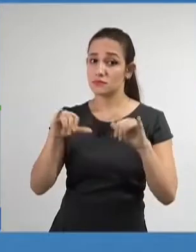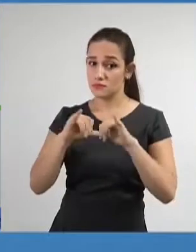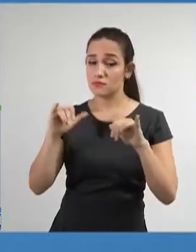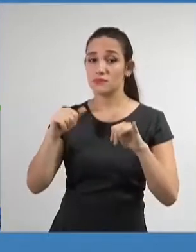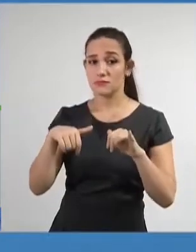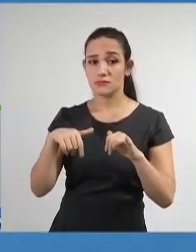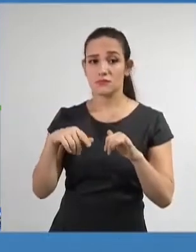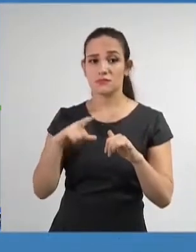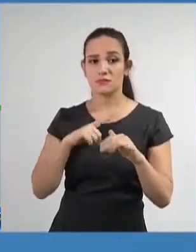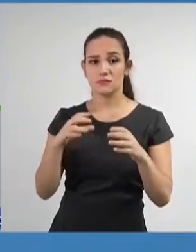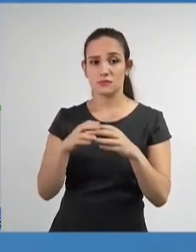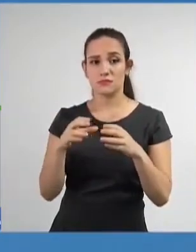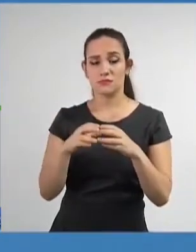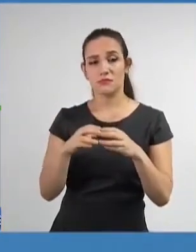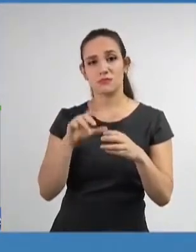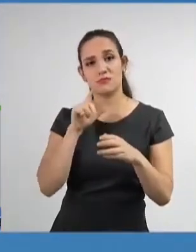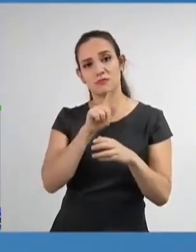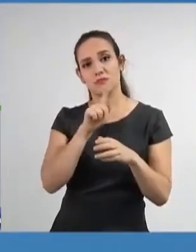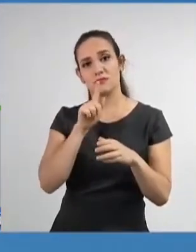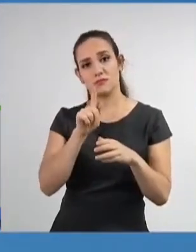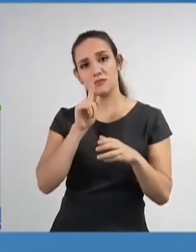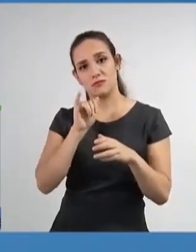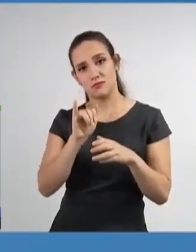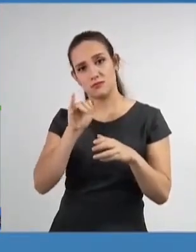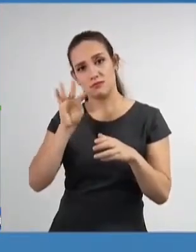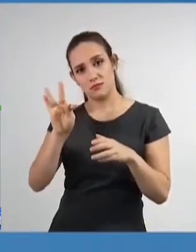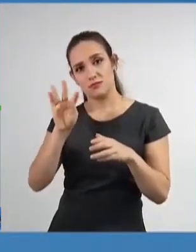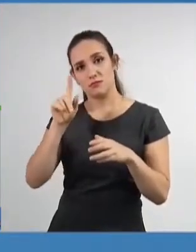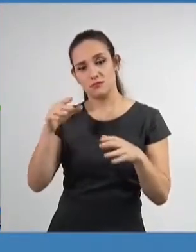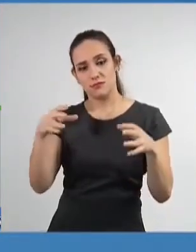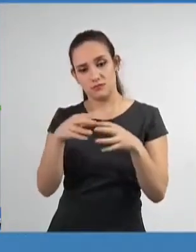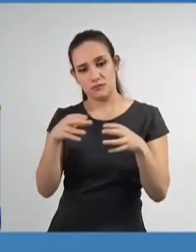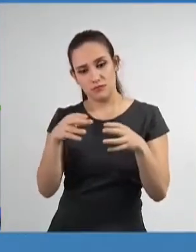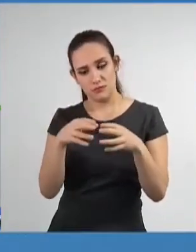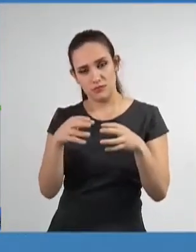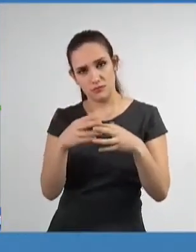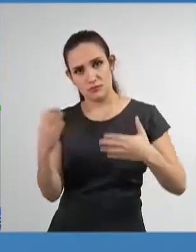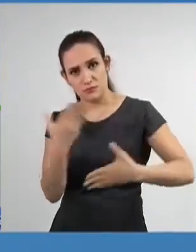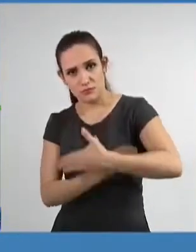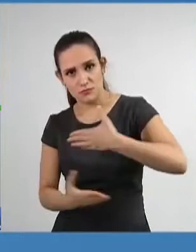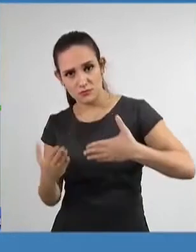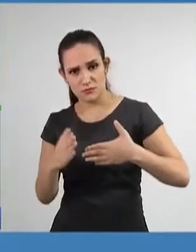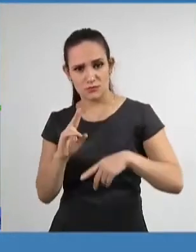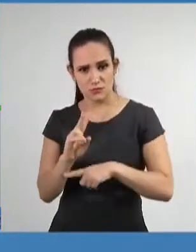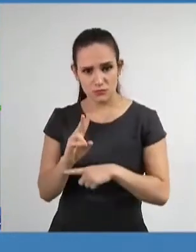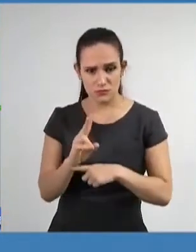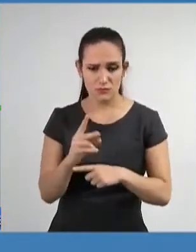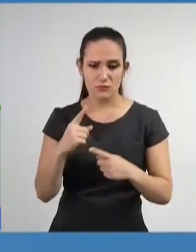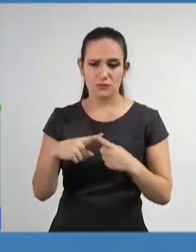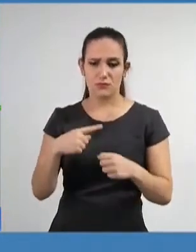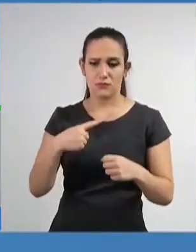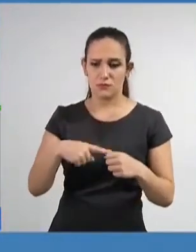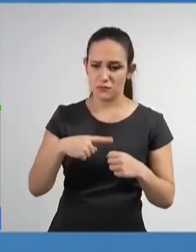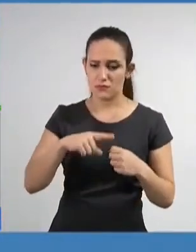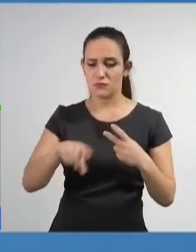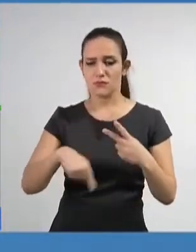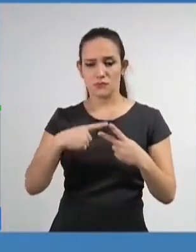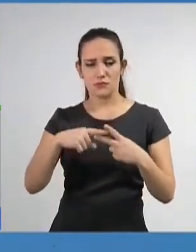existe um grupo chamado GGIT, que é um grupo integrado de gestão, onde tem município,